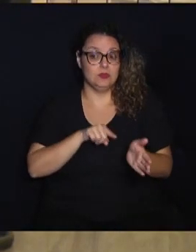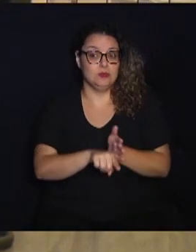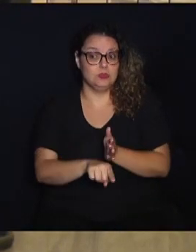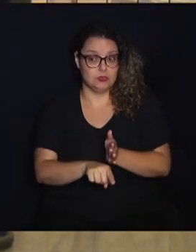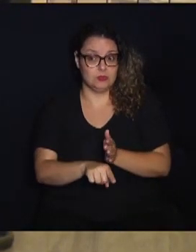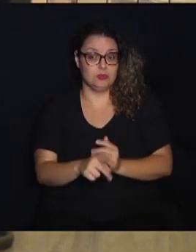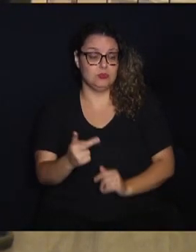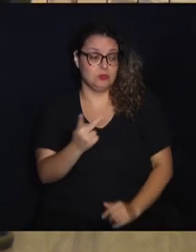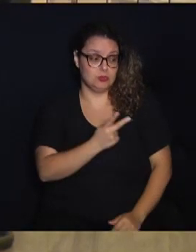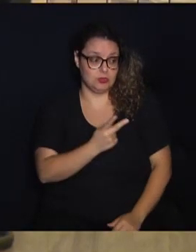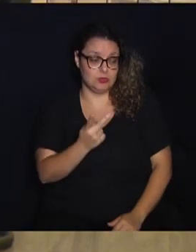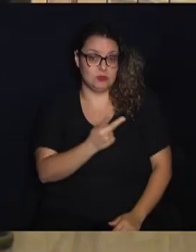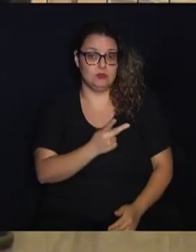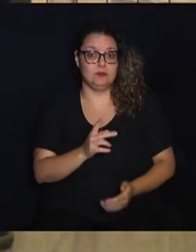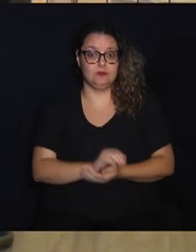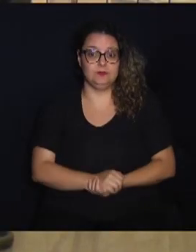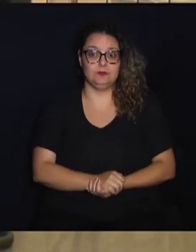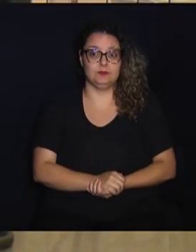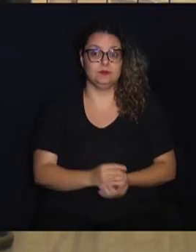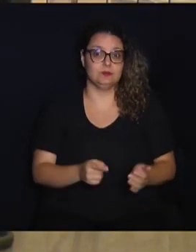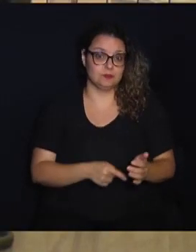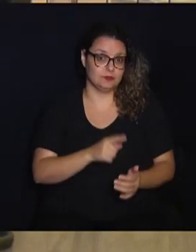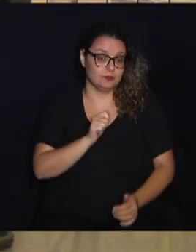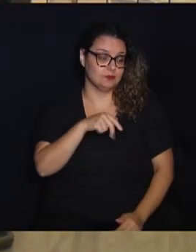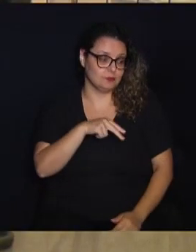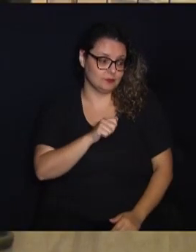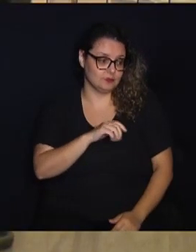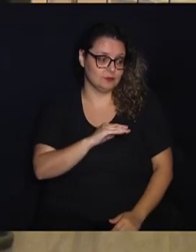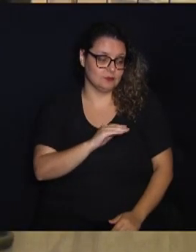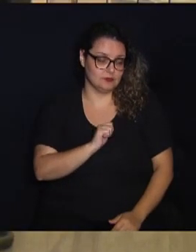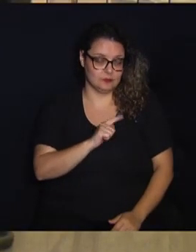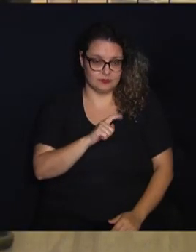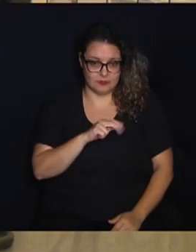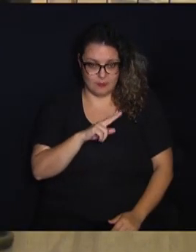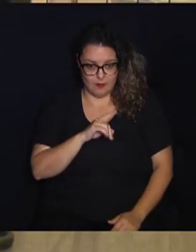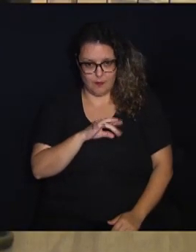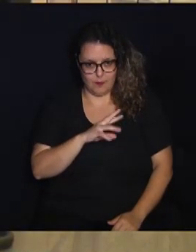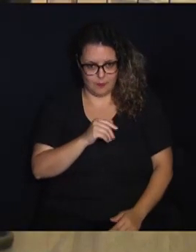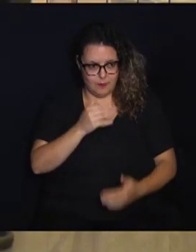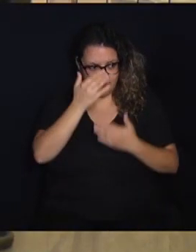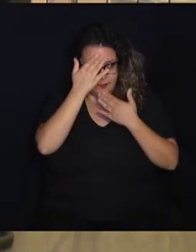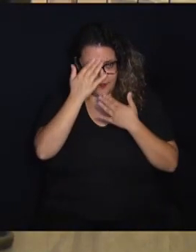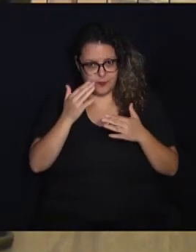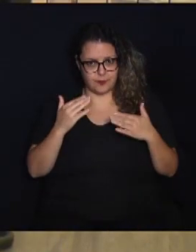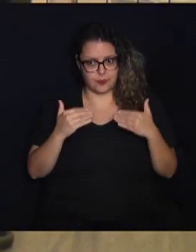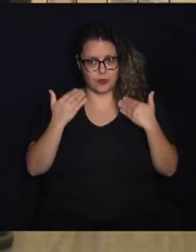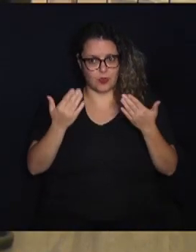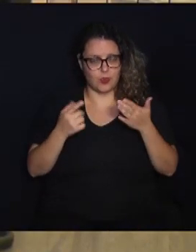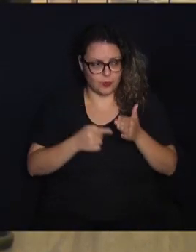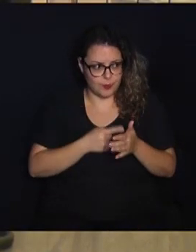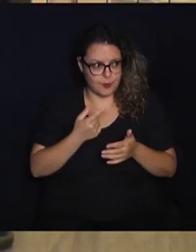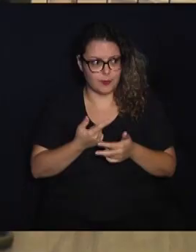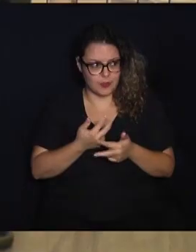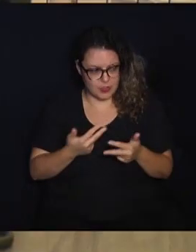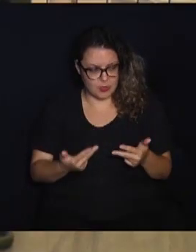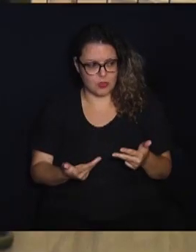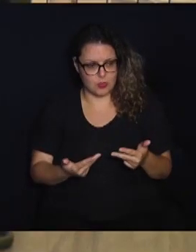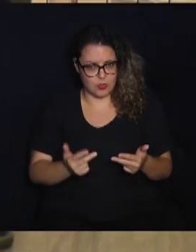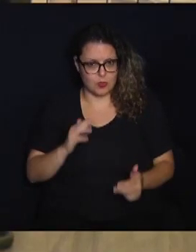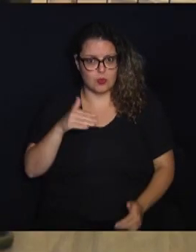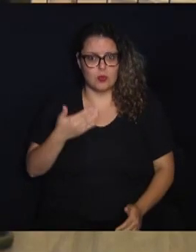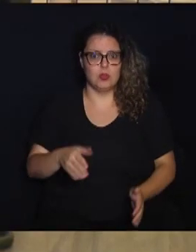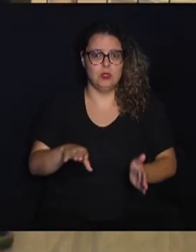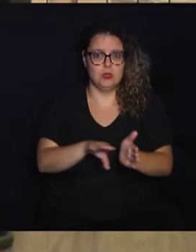os dois. Primeiro para Ana Cláudia, muito obrigada. Qual é o primeiro passo quando eu chego